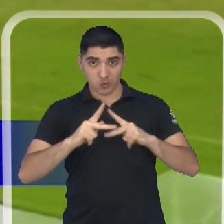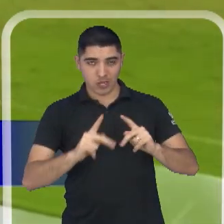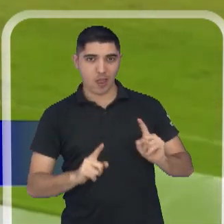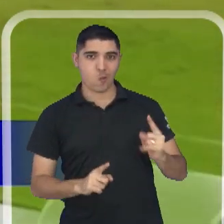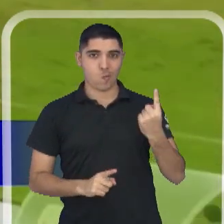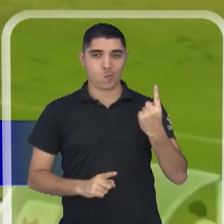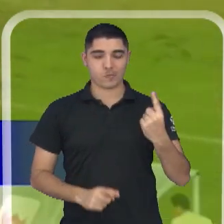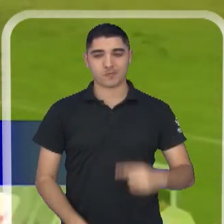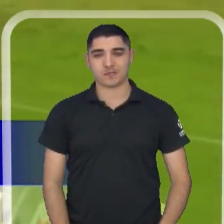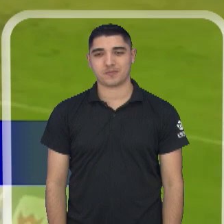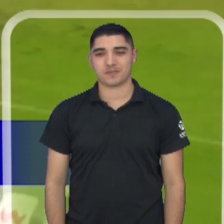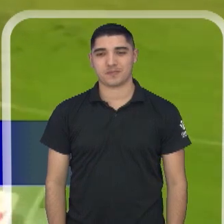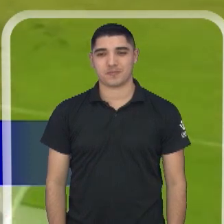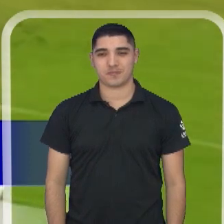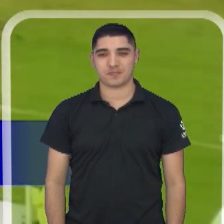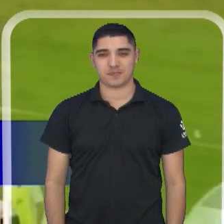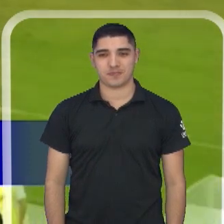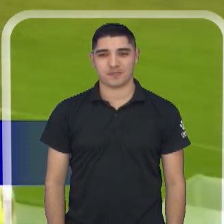1.